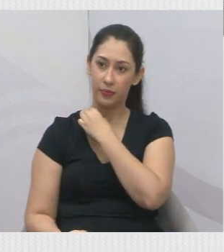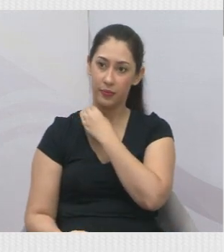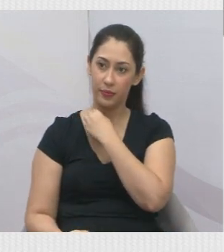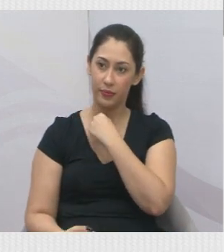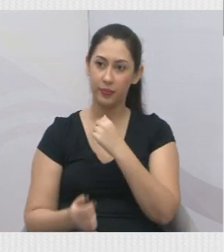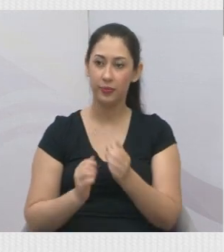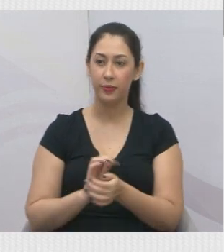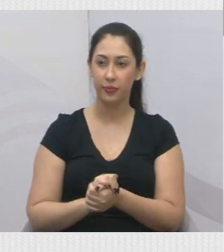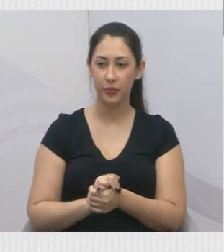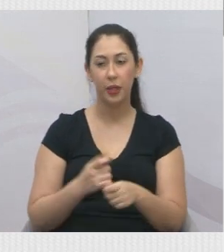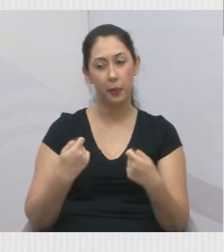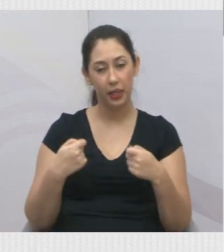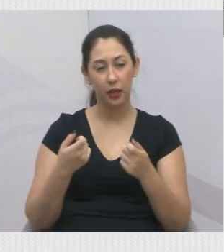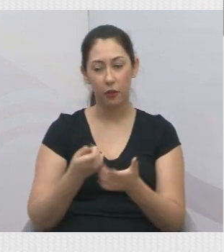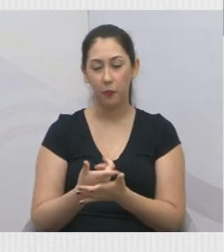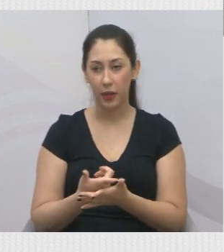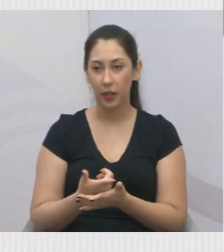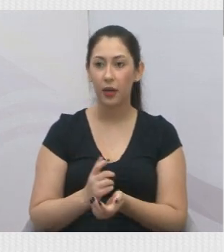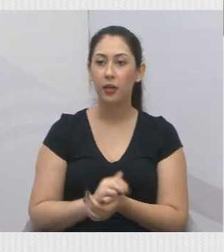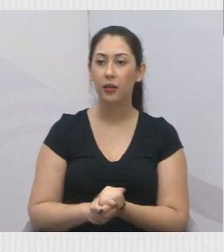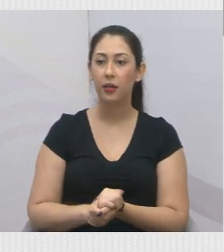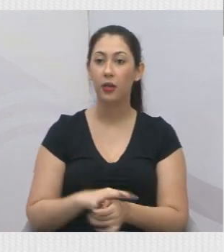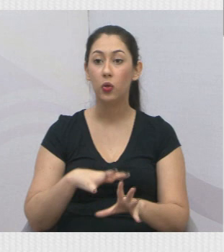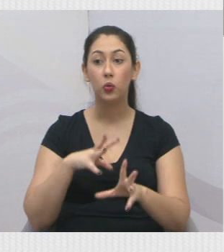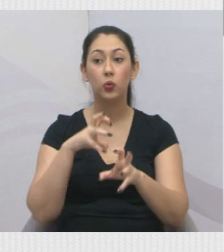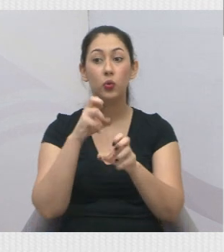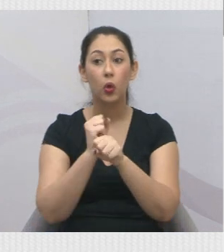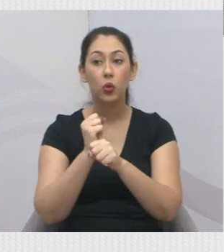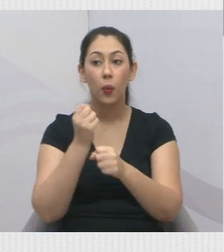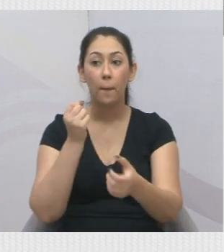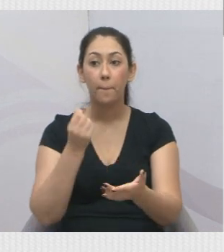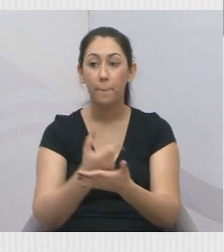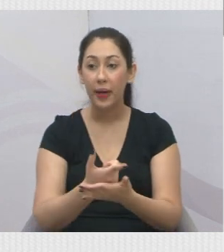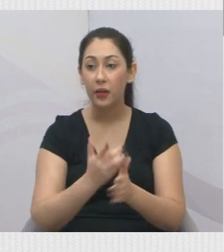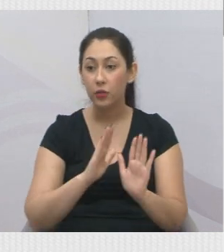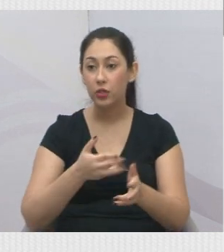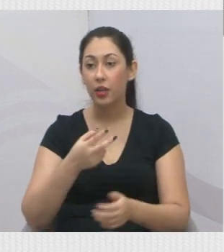R$ 129.896 que tinha de restos a pagar, dando um montante de